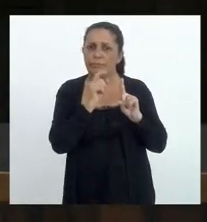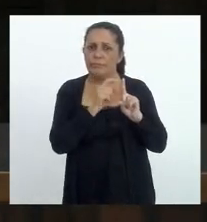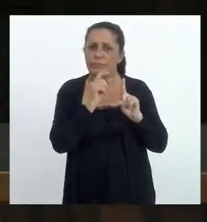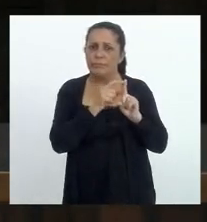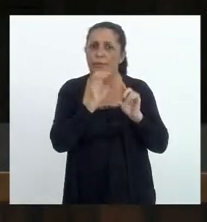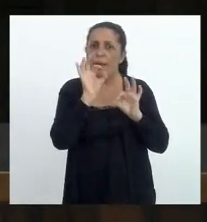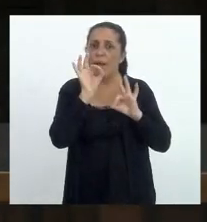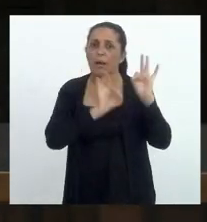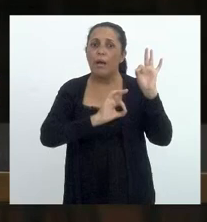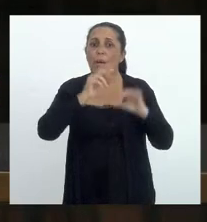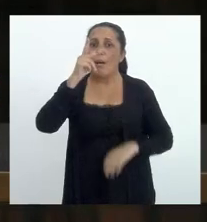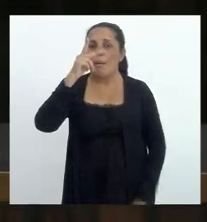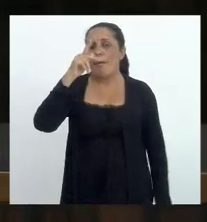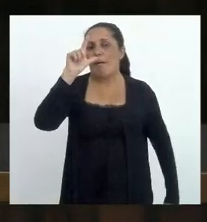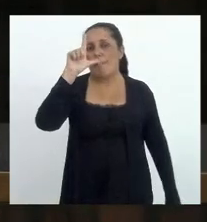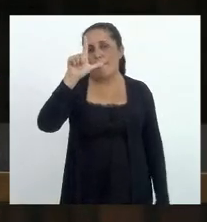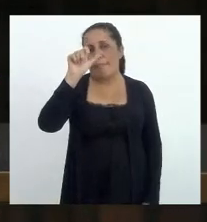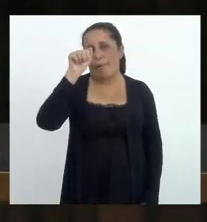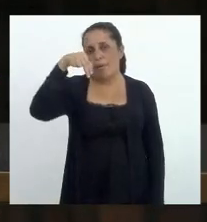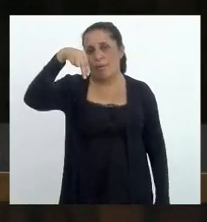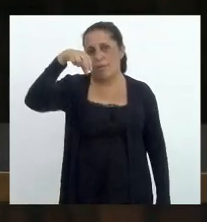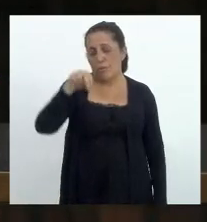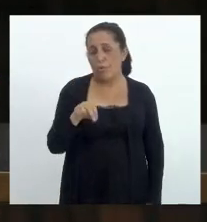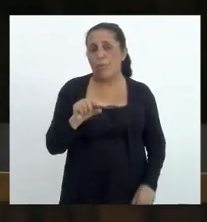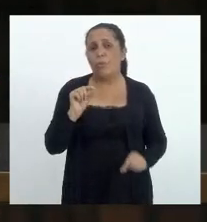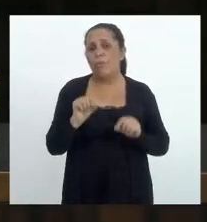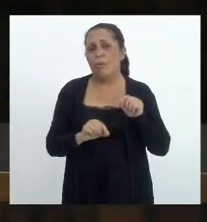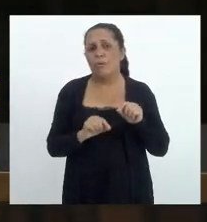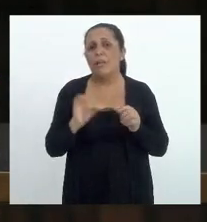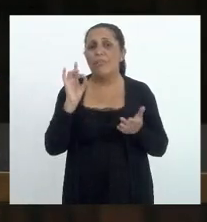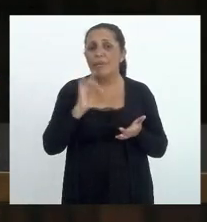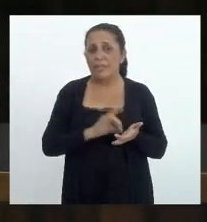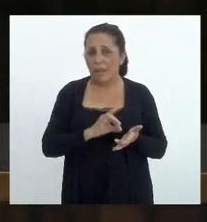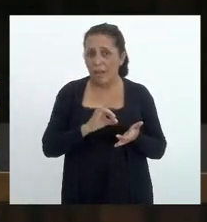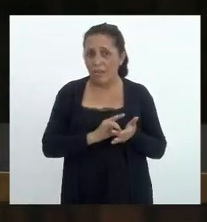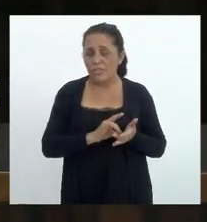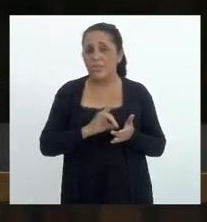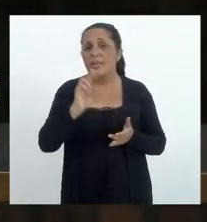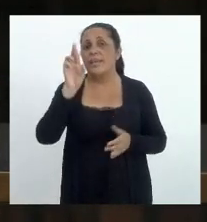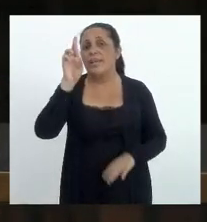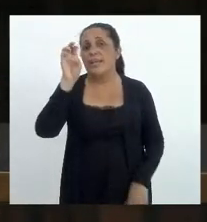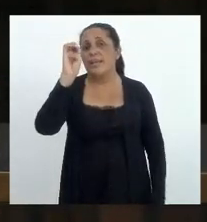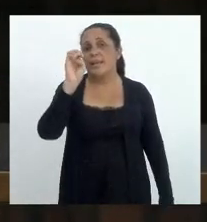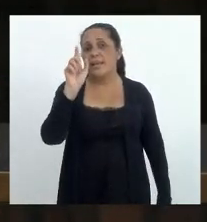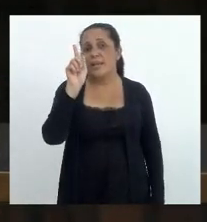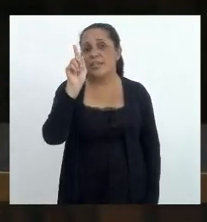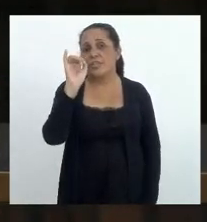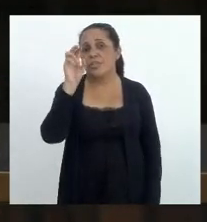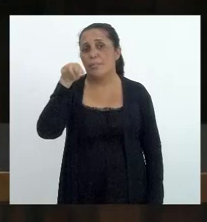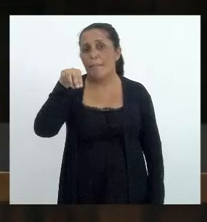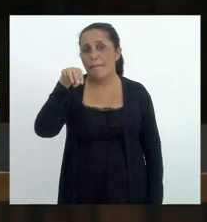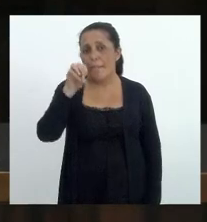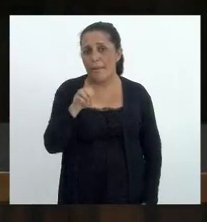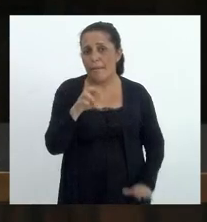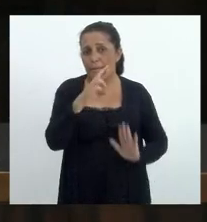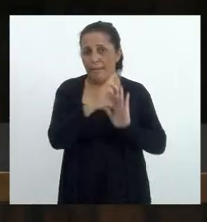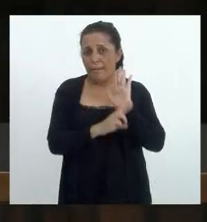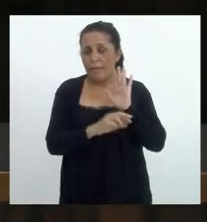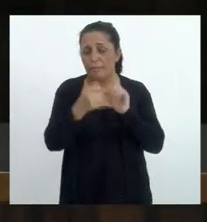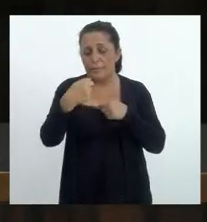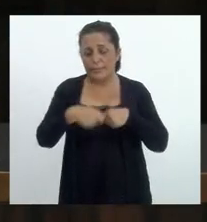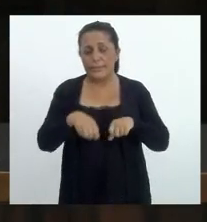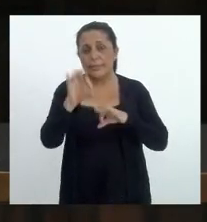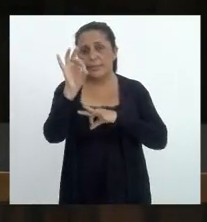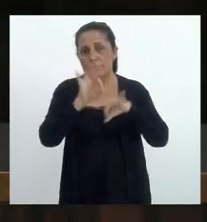plano, né? Que na verdade se utiliza a palavra regime, mas que todo regime deriva de um